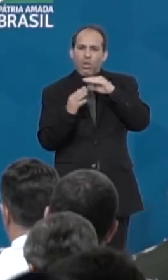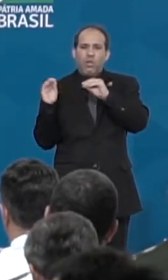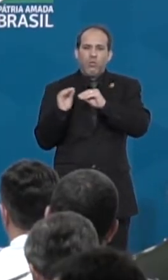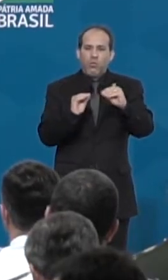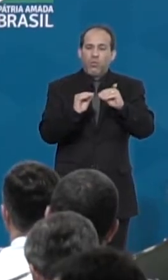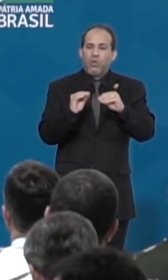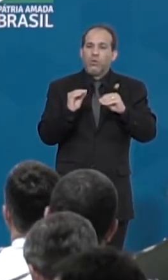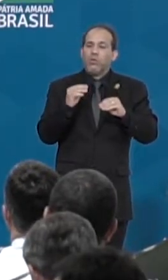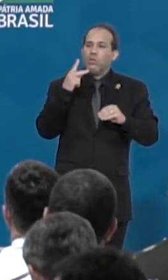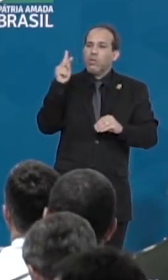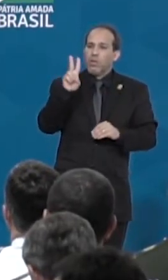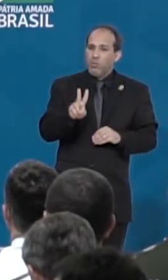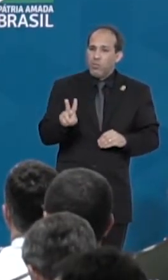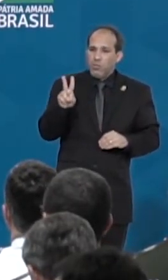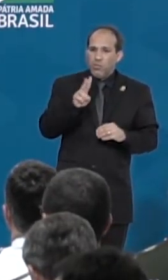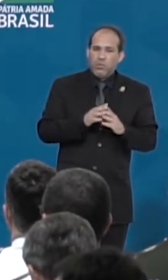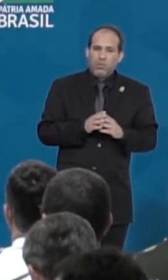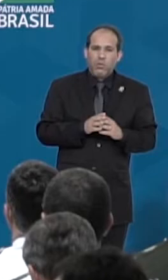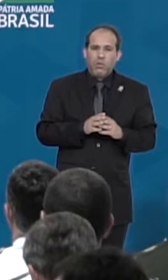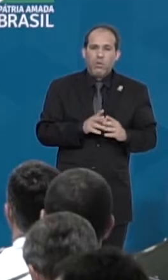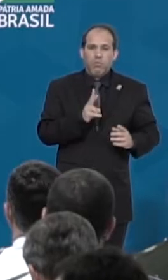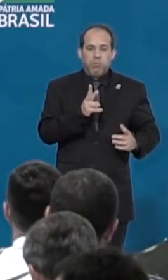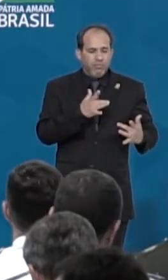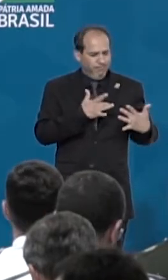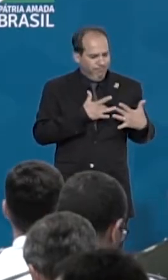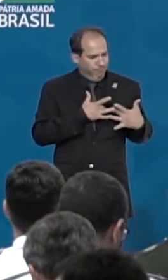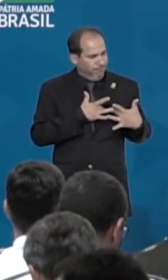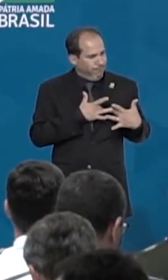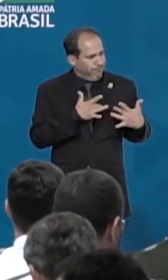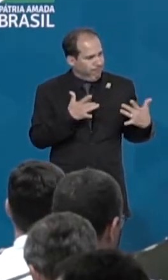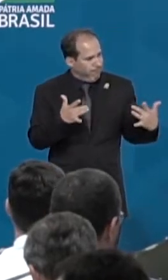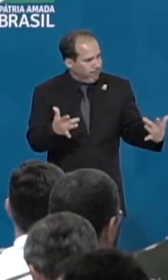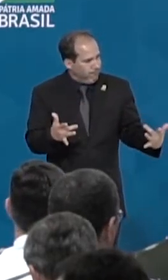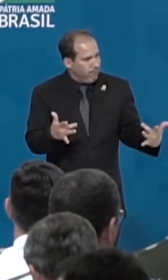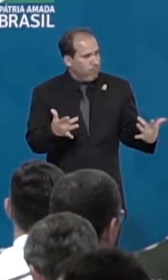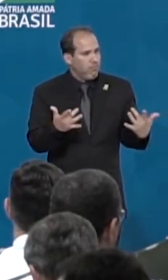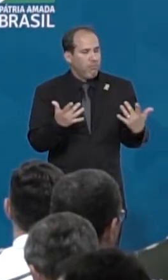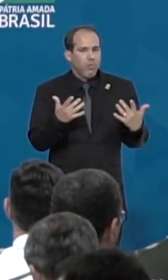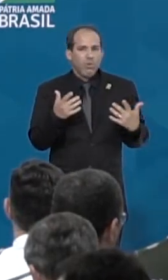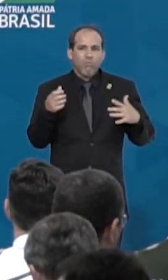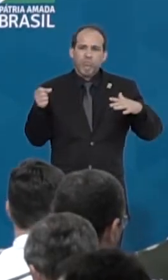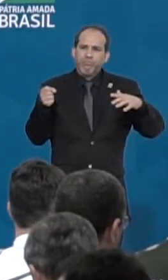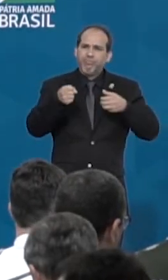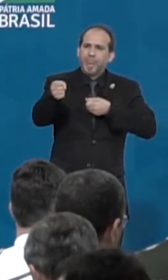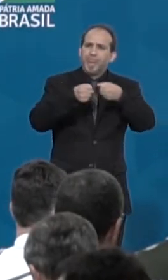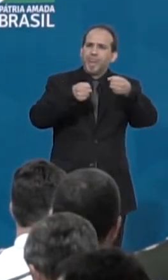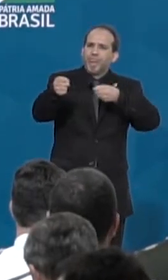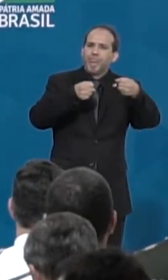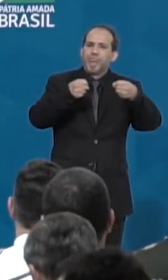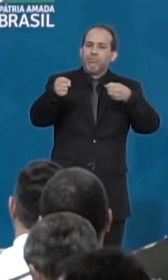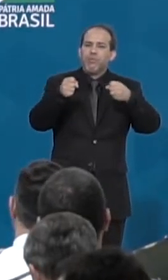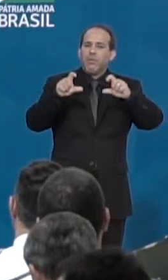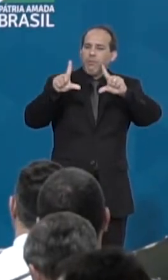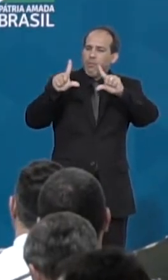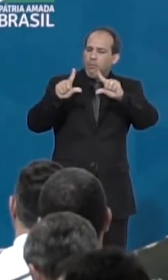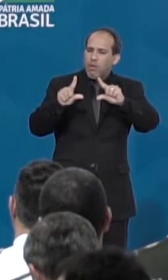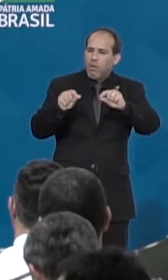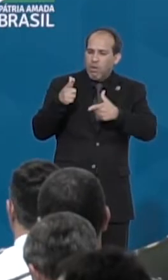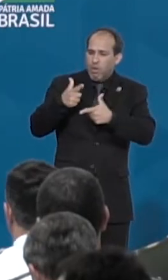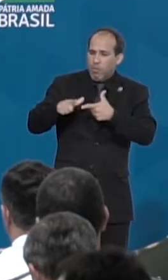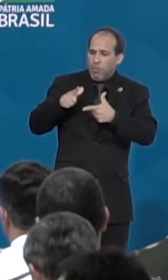refugiados venezuelanos, que voluntariamente foram recolocados para amenizar os